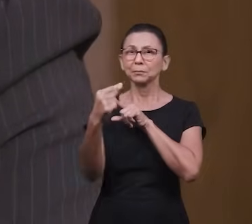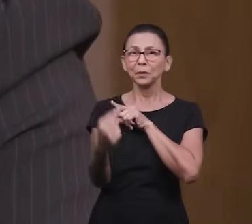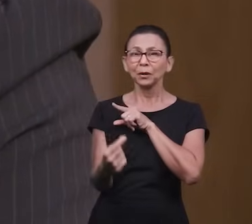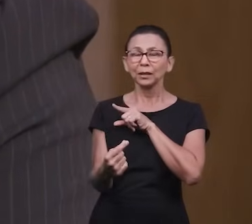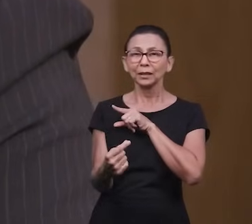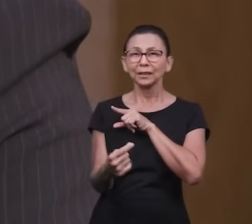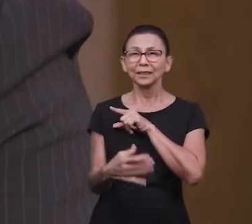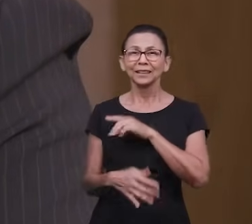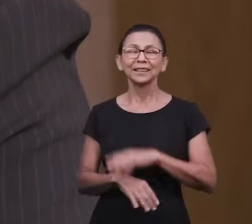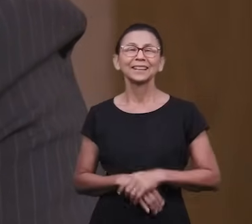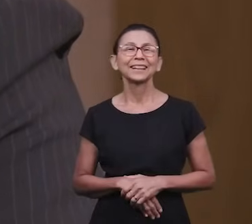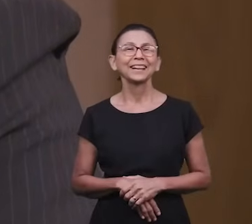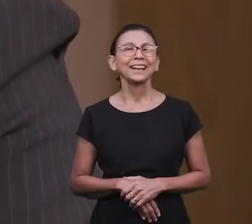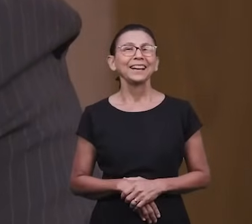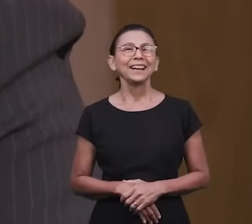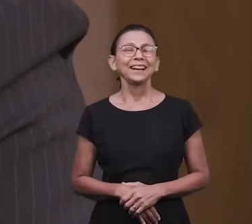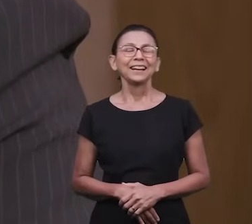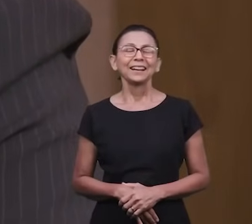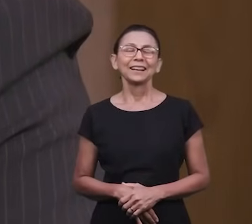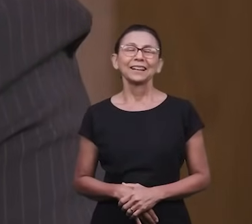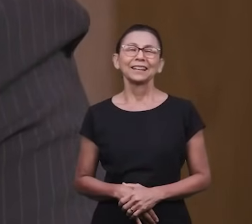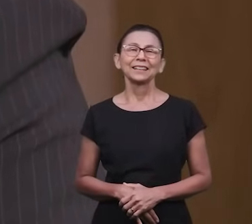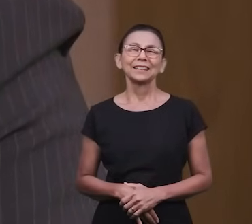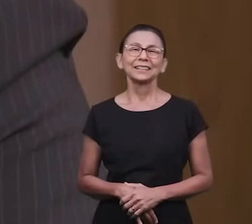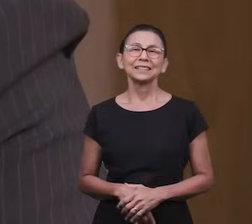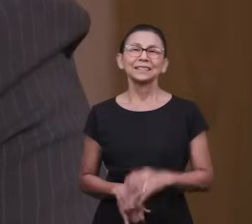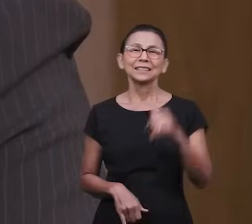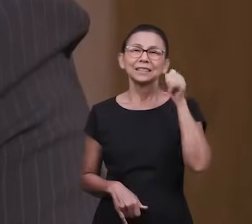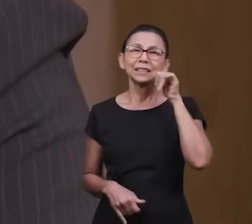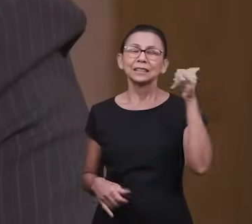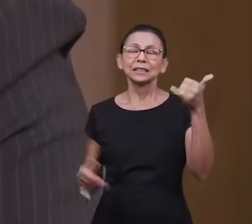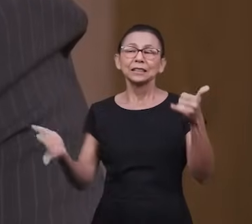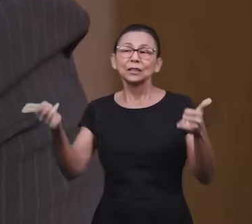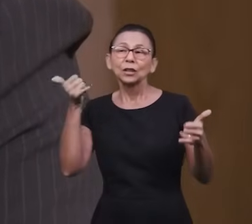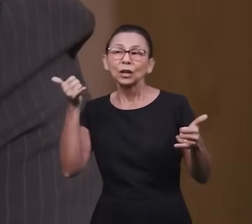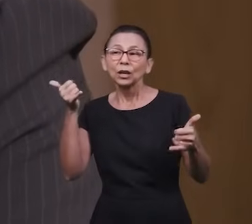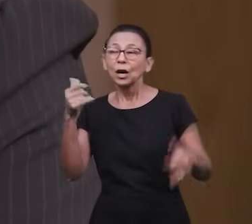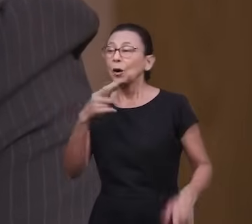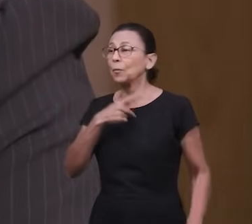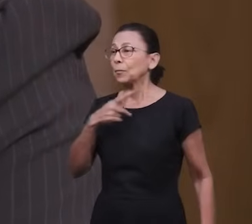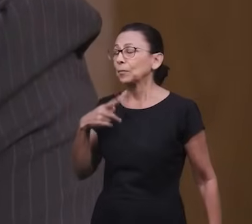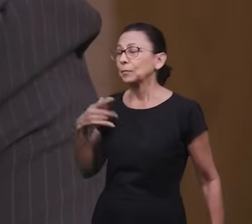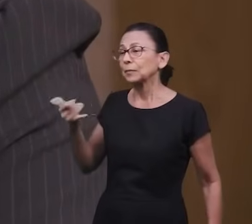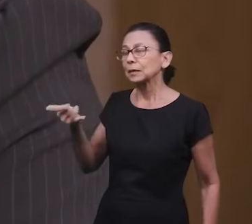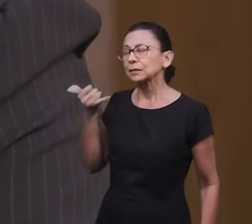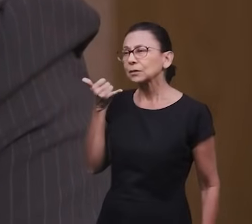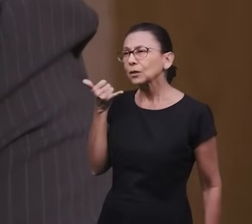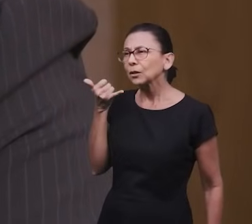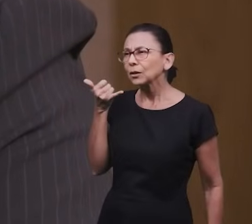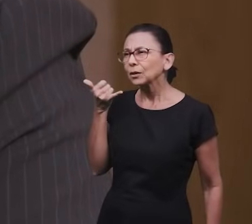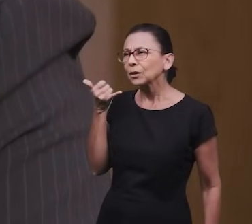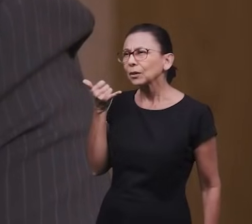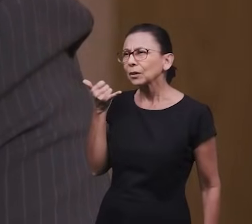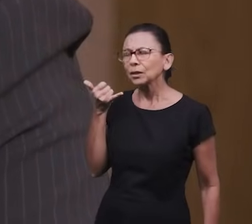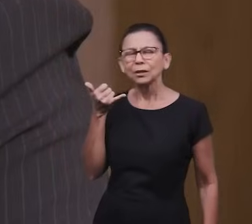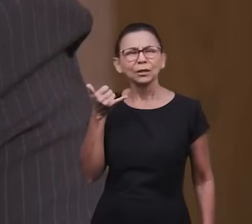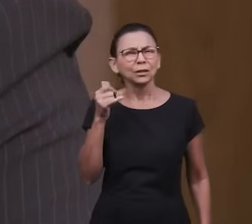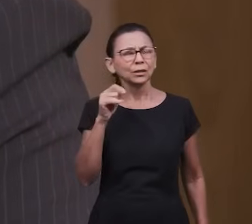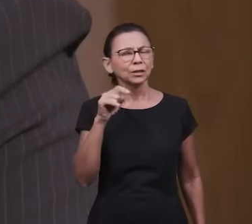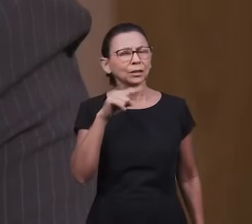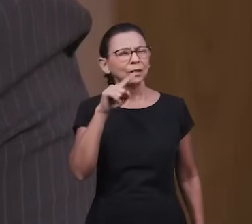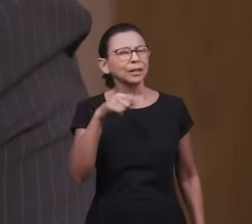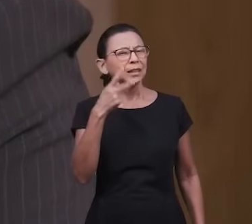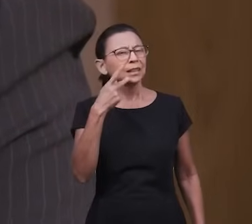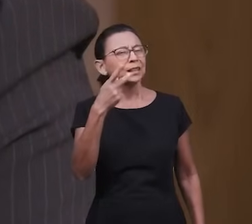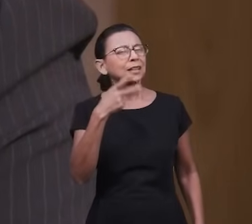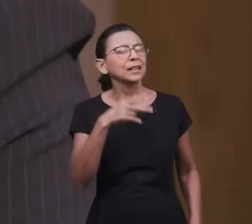feliz, muito feliz. Radiante. Radiante. Glória a Deus. E ela falou, pastor, eu